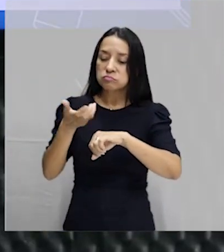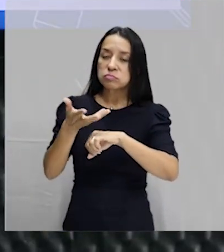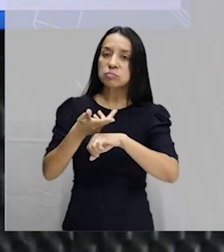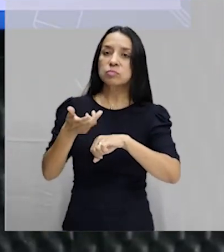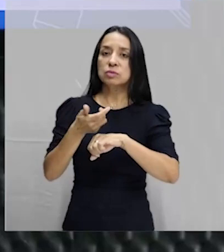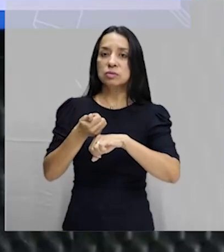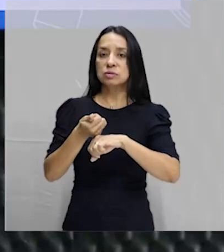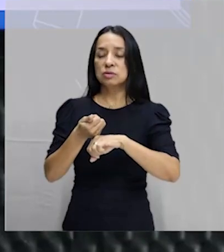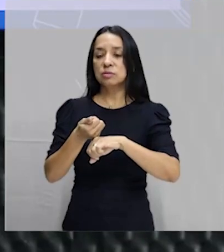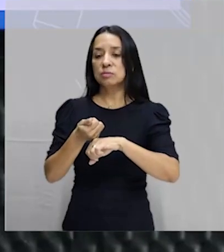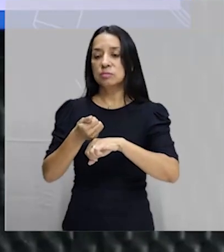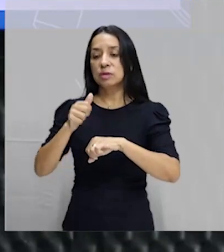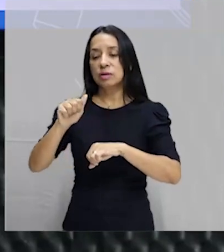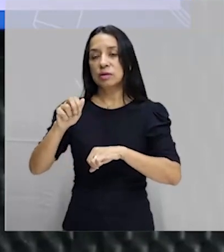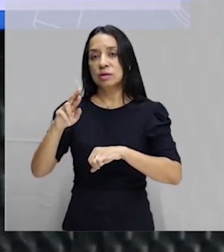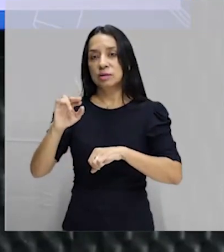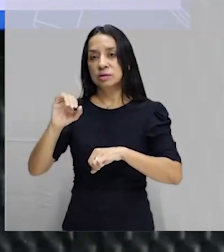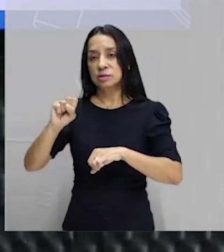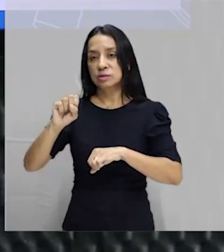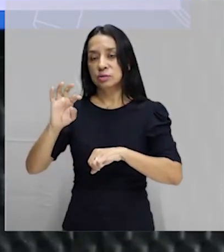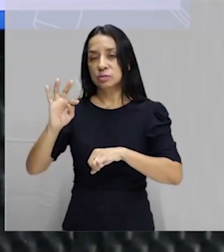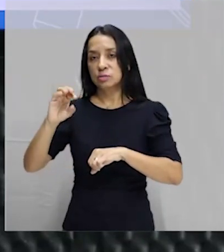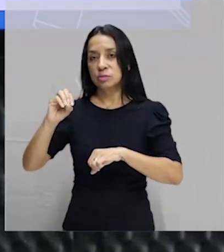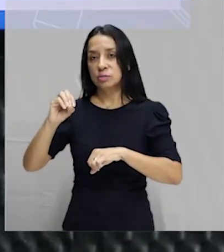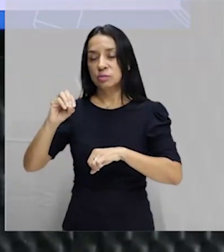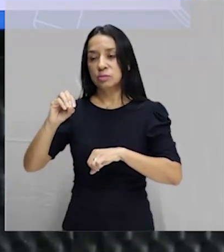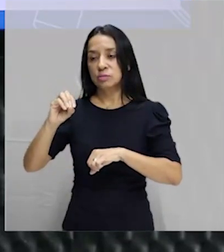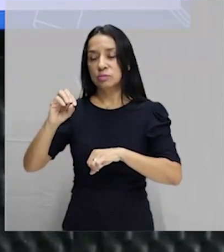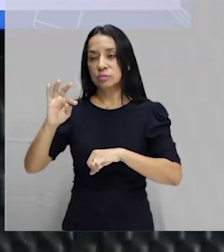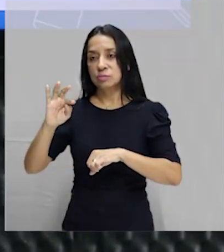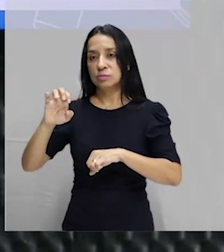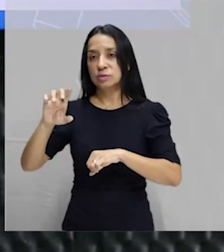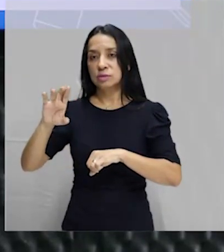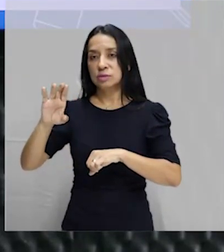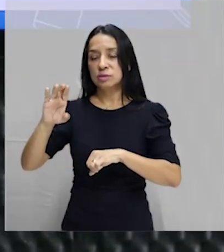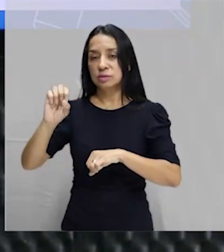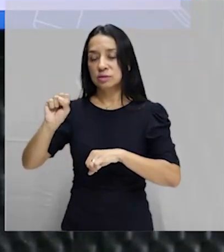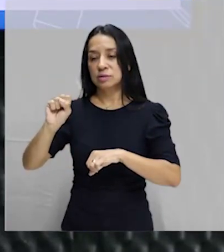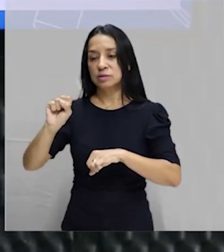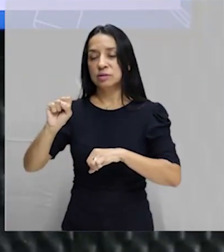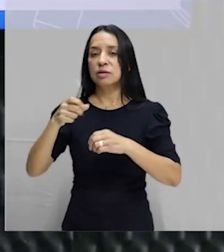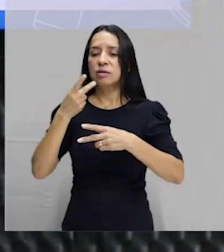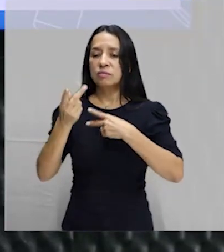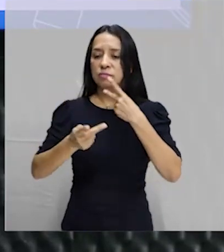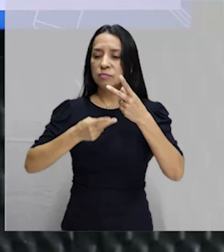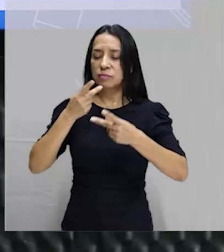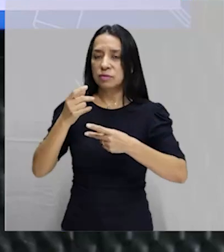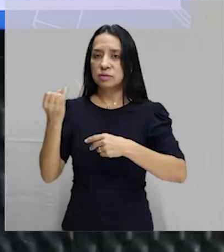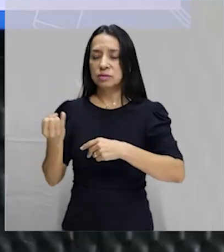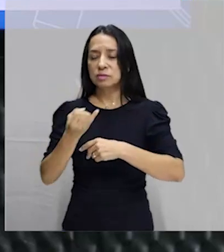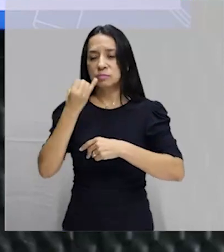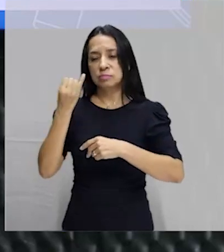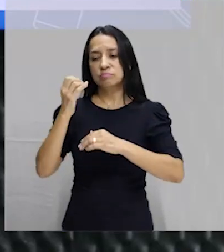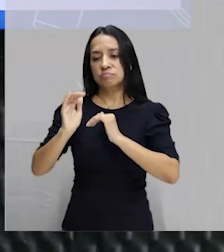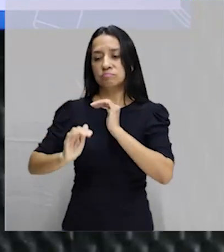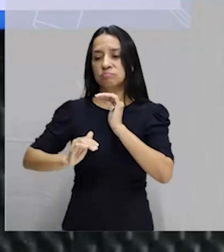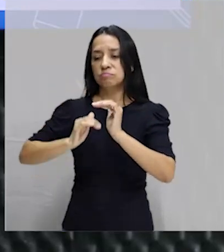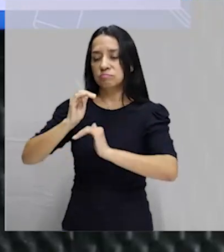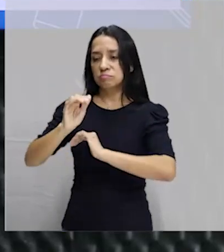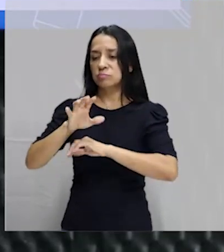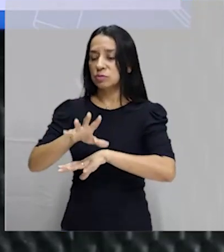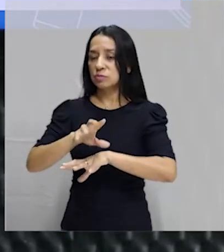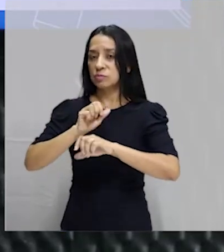por exemplo, nos fala da importância no processo de formação da educação do cidadão ateniense,